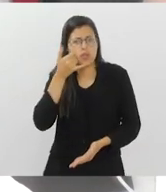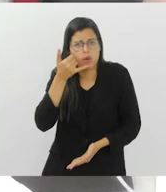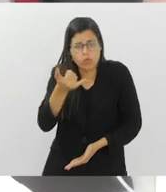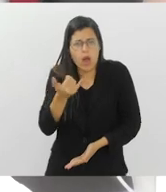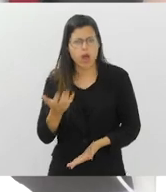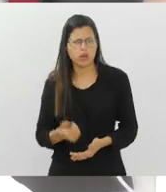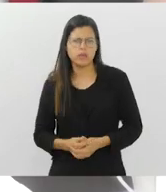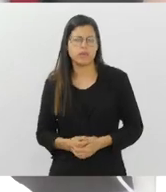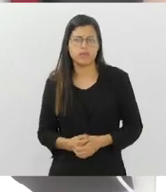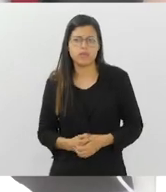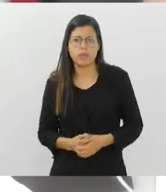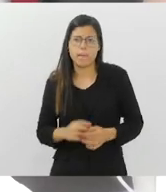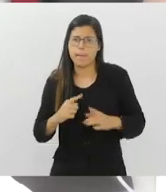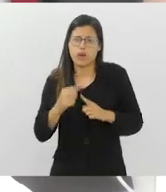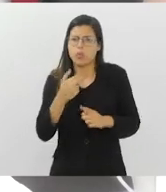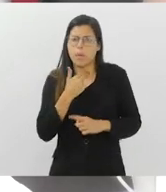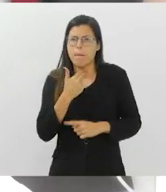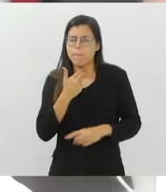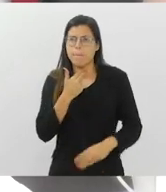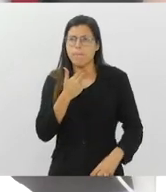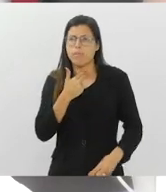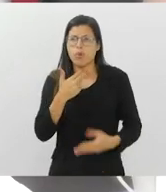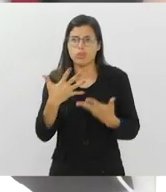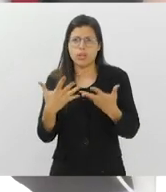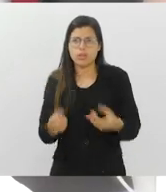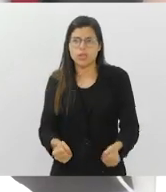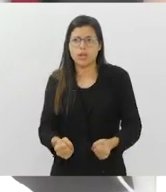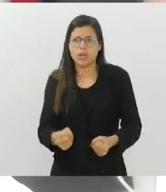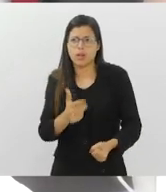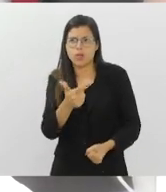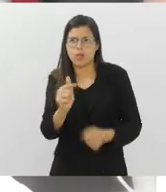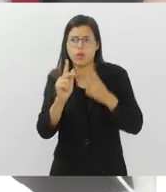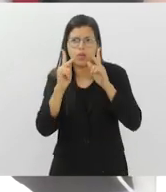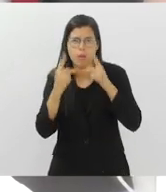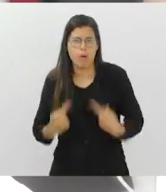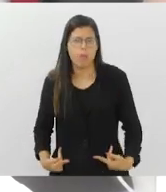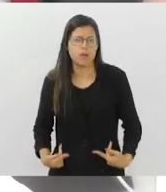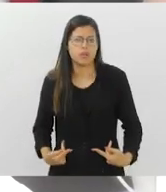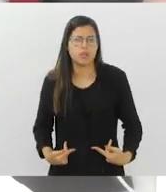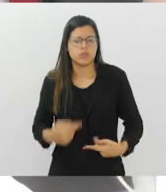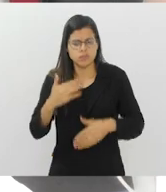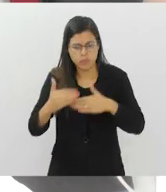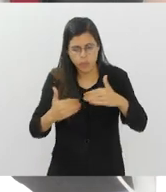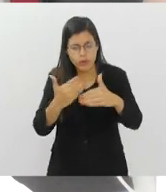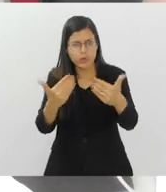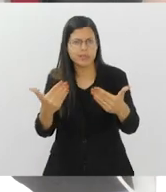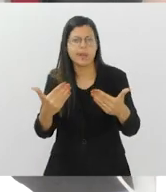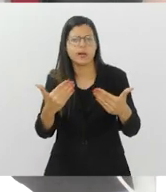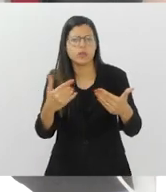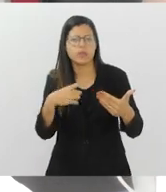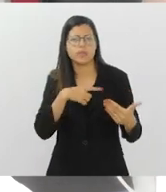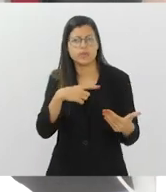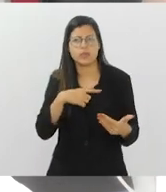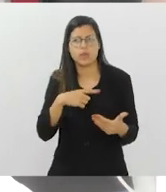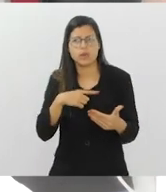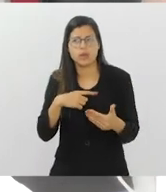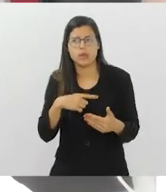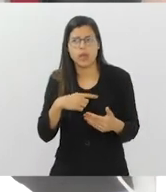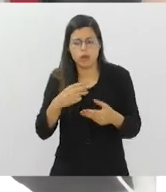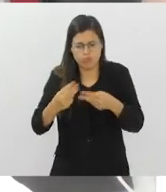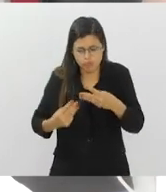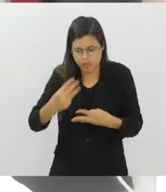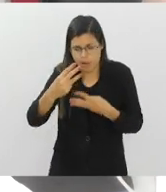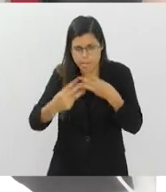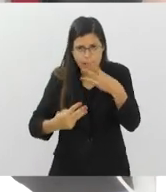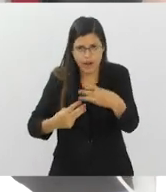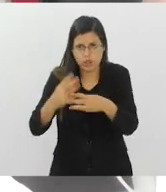Agora, a gente não pode aceitar que não vai haver uma humanização desse processo, de que a gente tem, de fato, um trimestre com lucro e